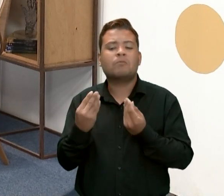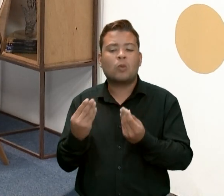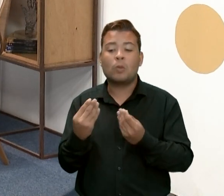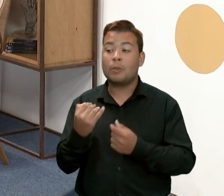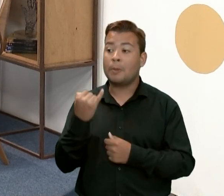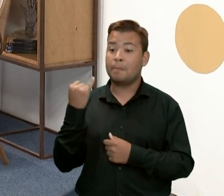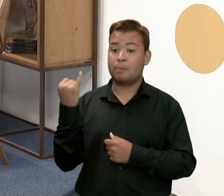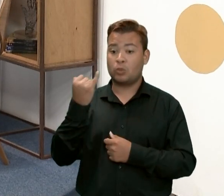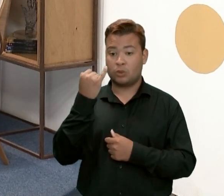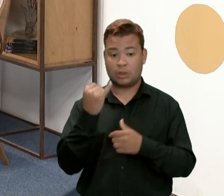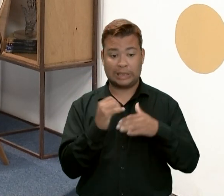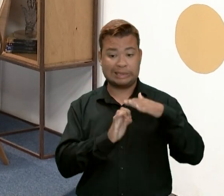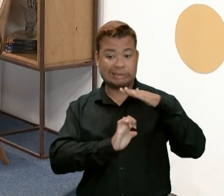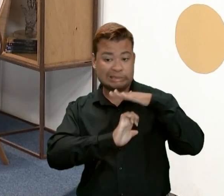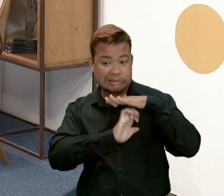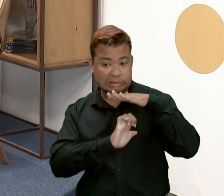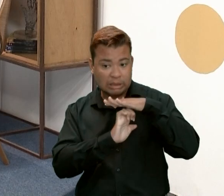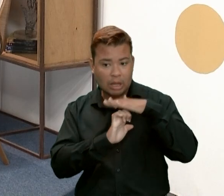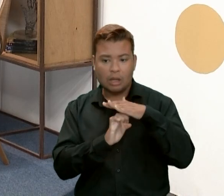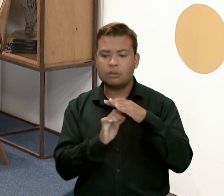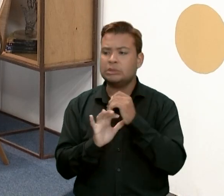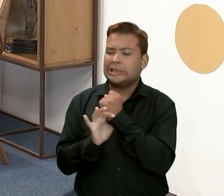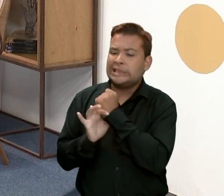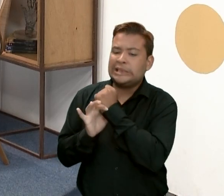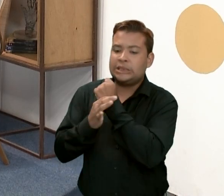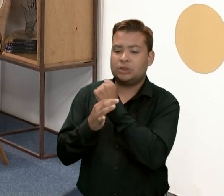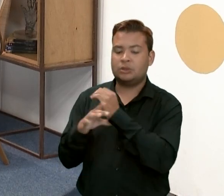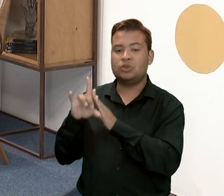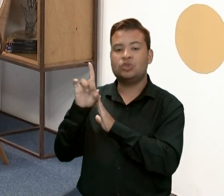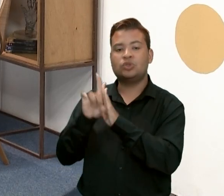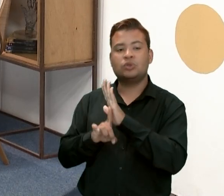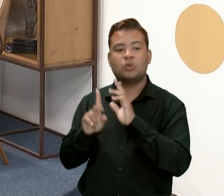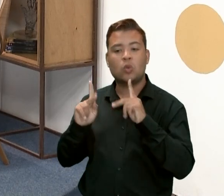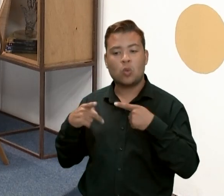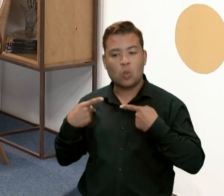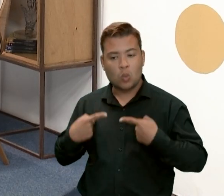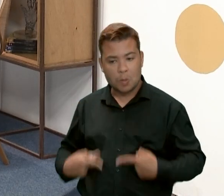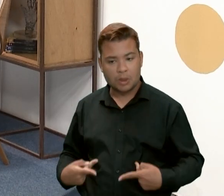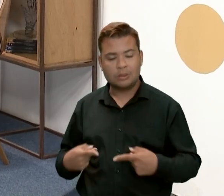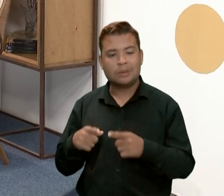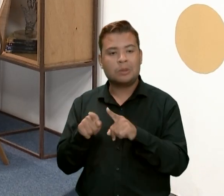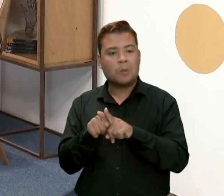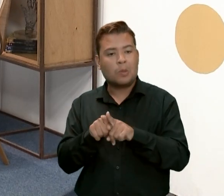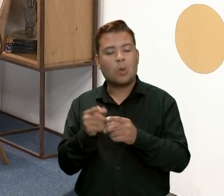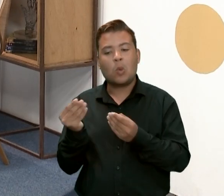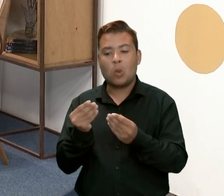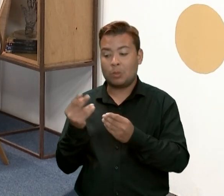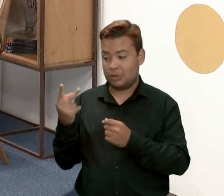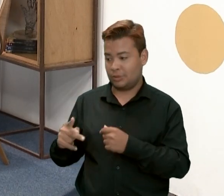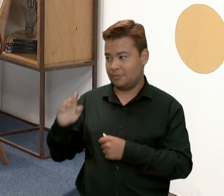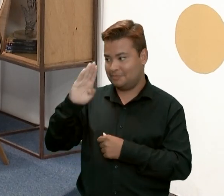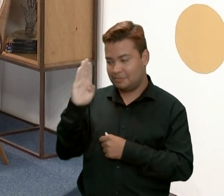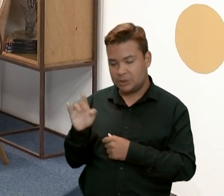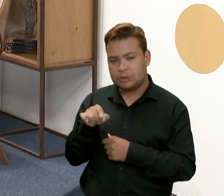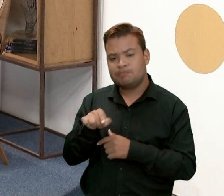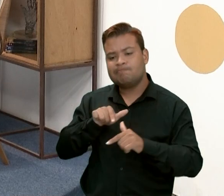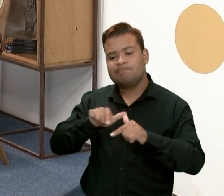Estado para garantir os direitos humanos e como tem sido esse trabalho, principalmente aqui no Brasil?